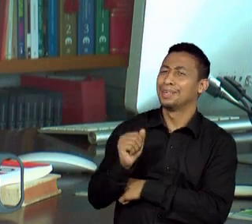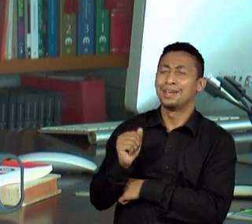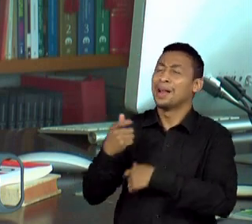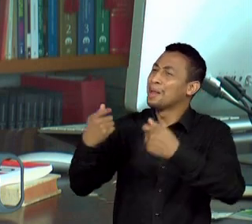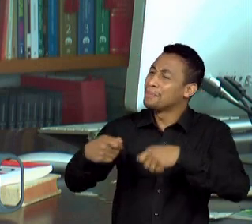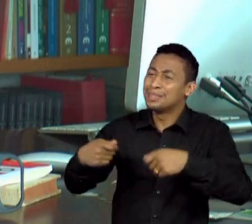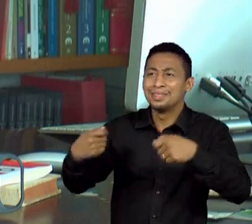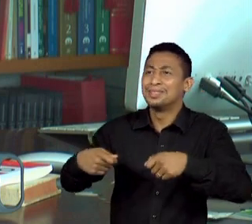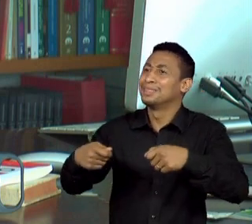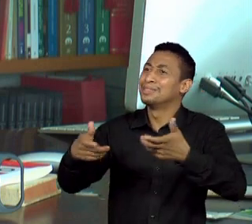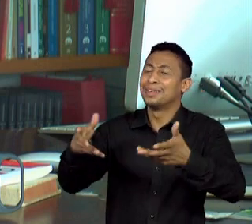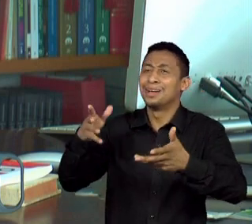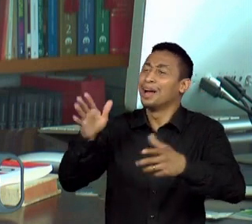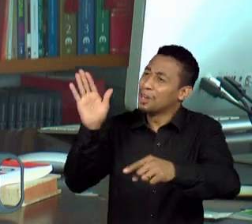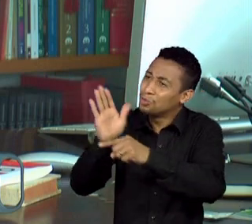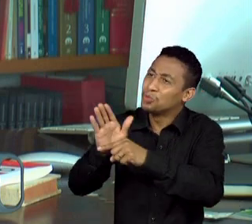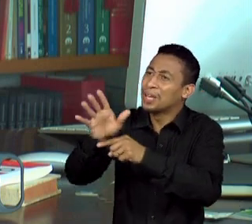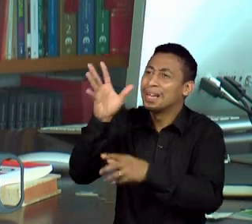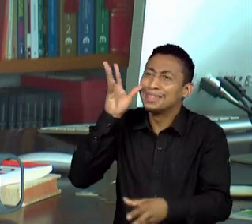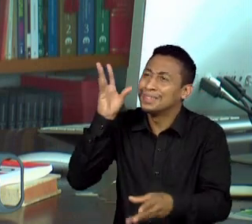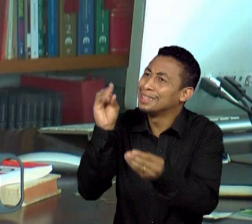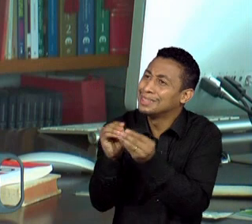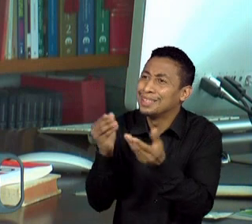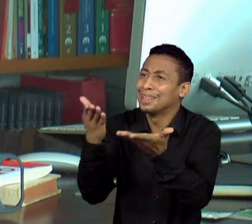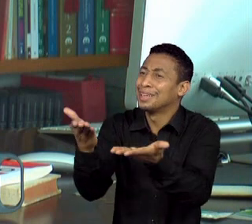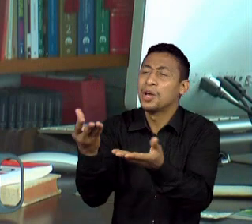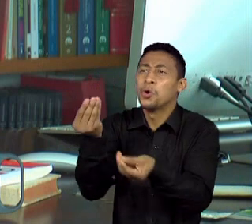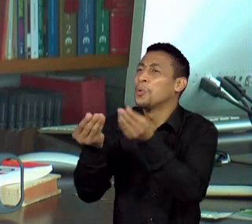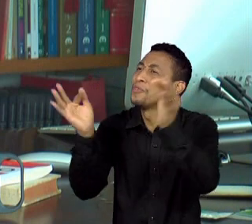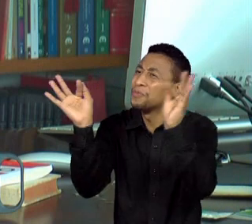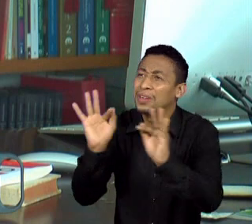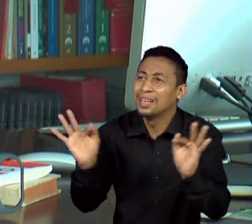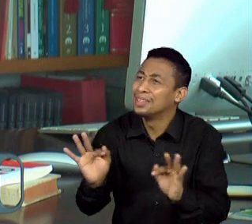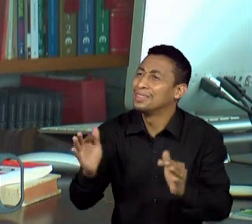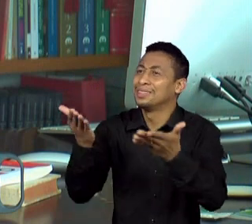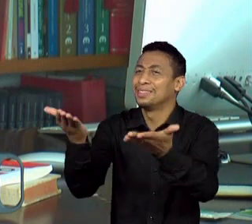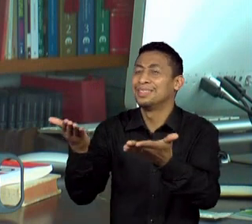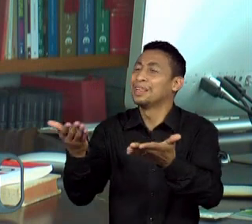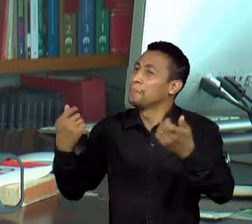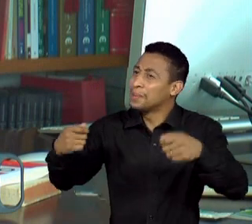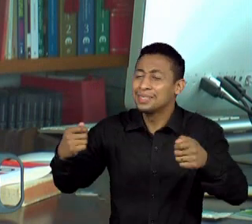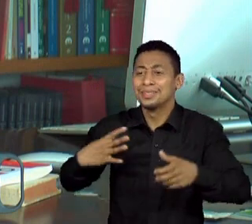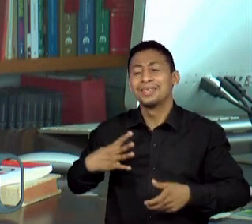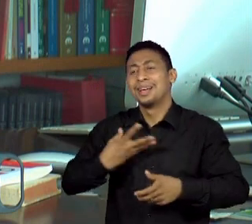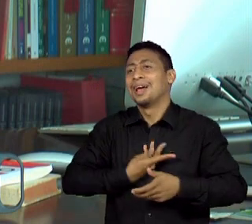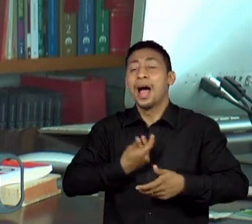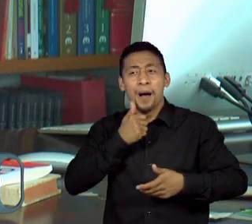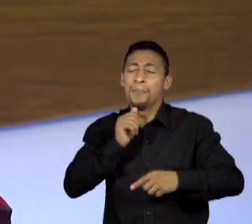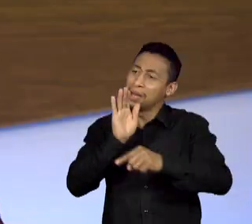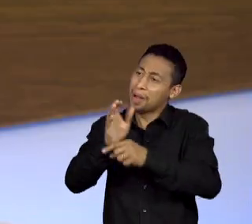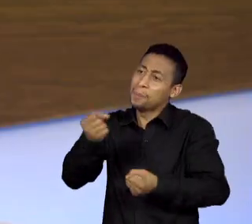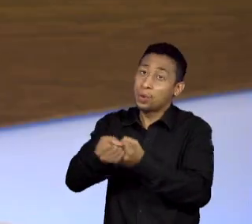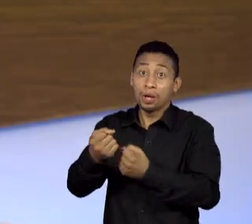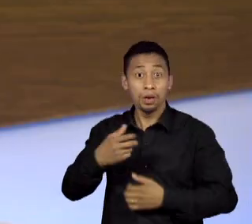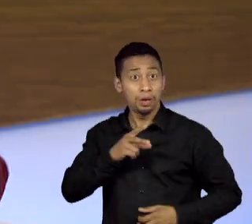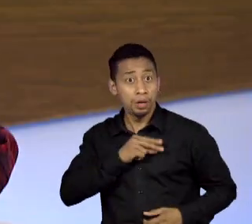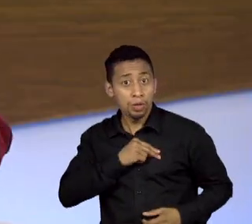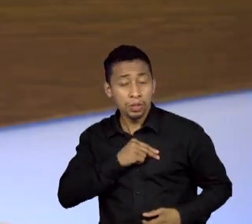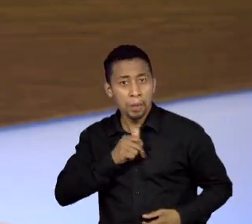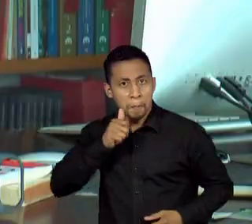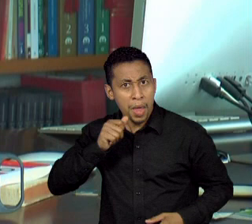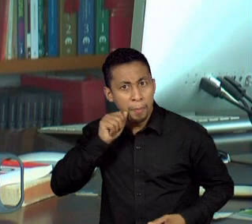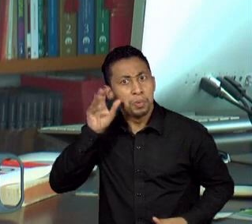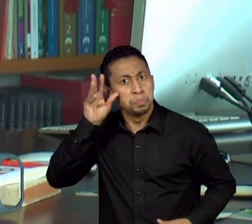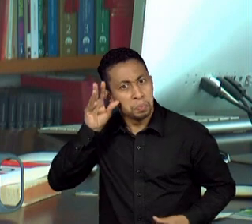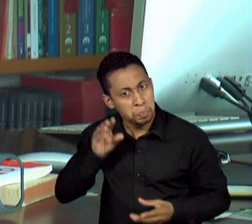ela tem que entender. Eu pensei assim, obrigado, Glória Pérez, por explicar o trans para minha mãe. Então, a novela